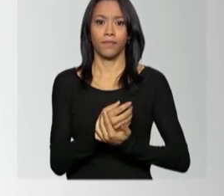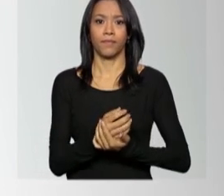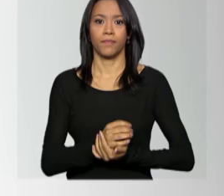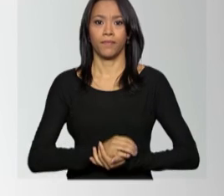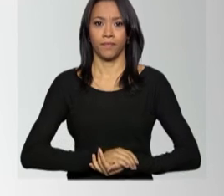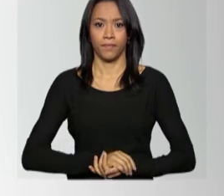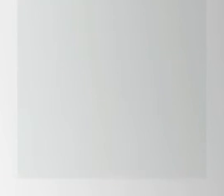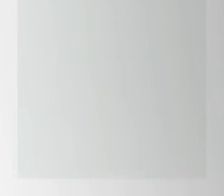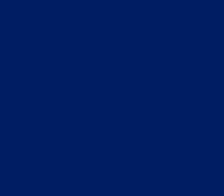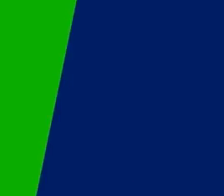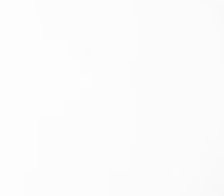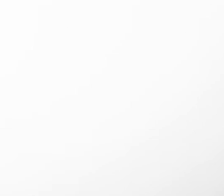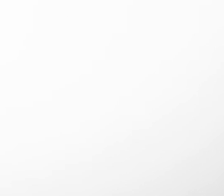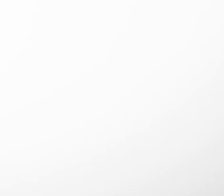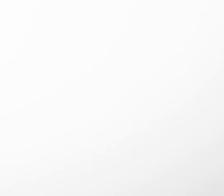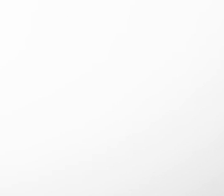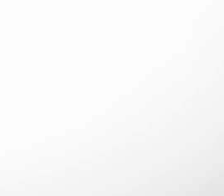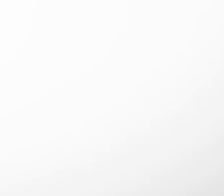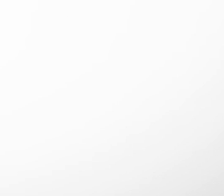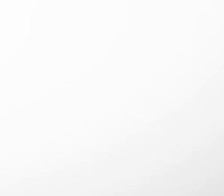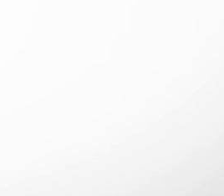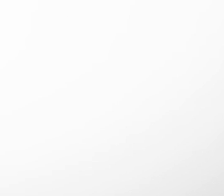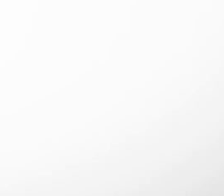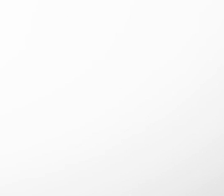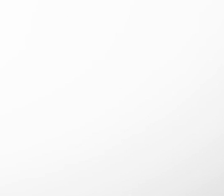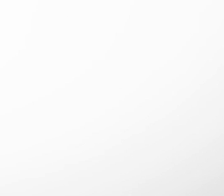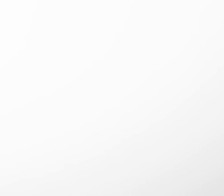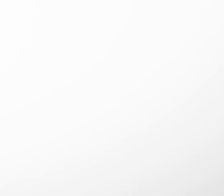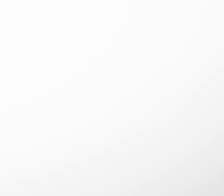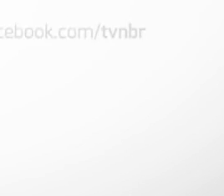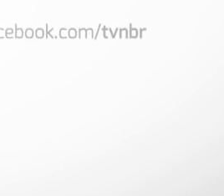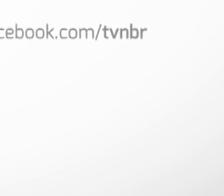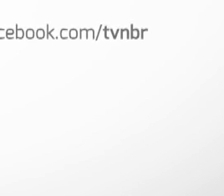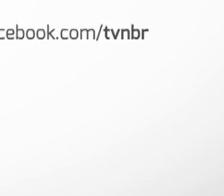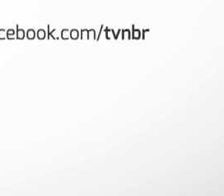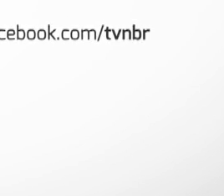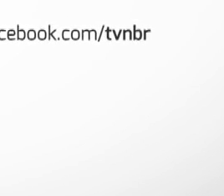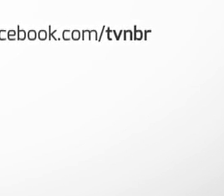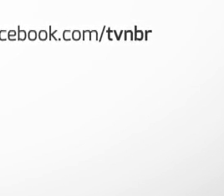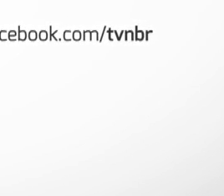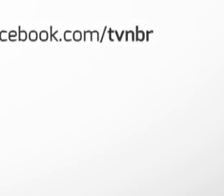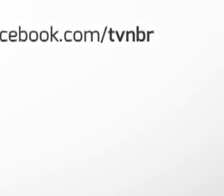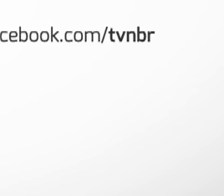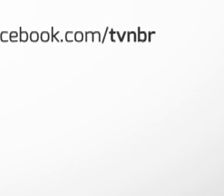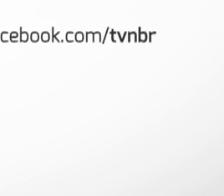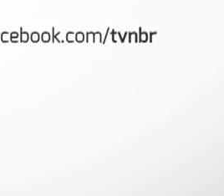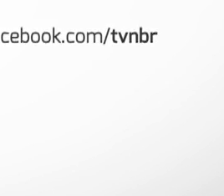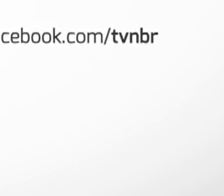www.caixa.gov.br.